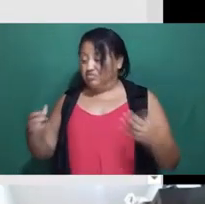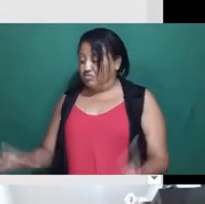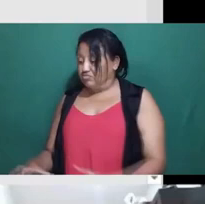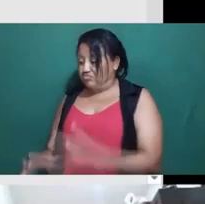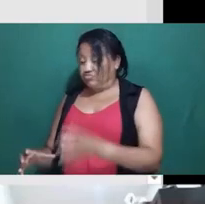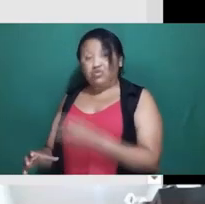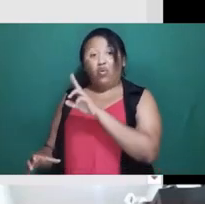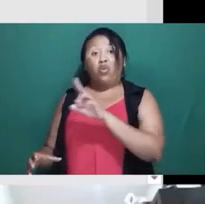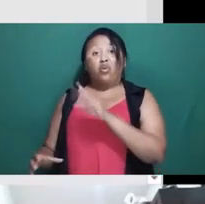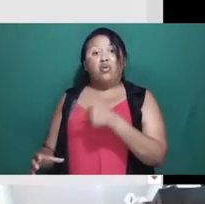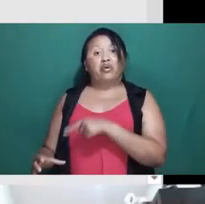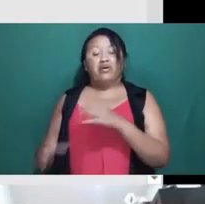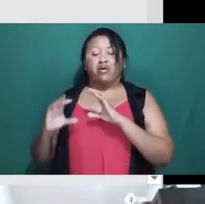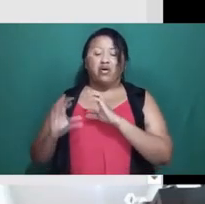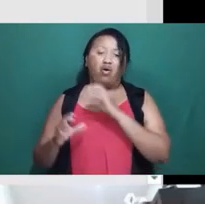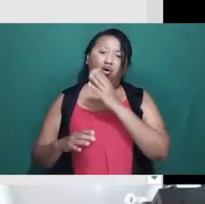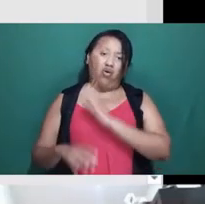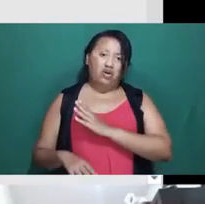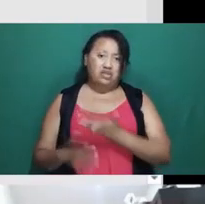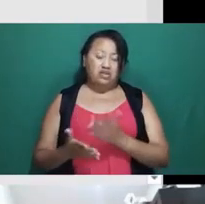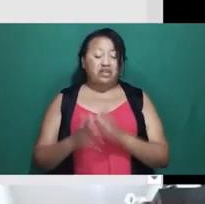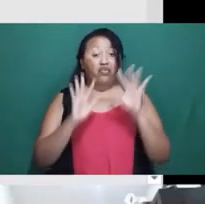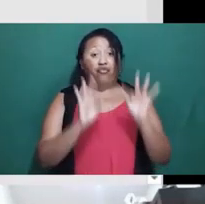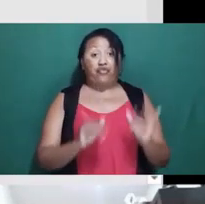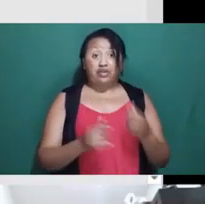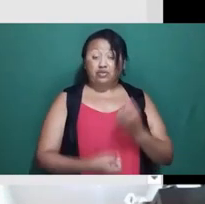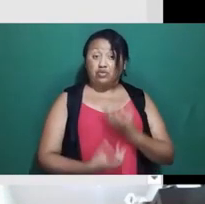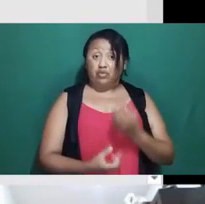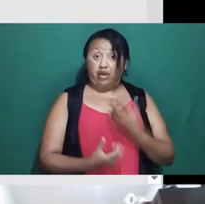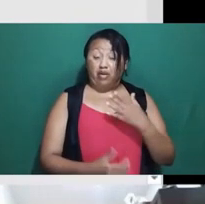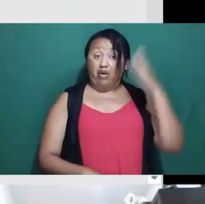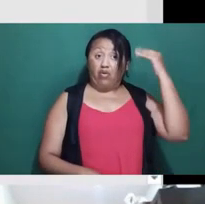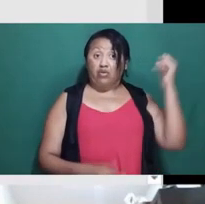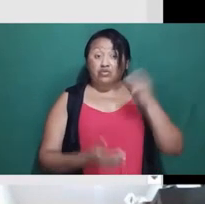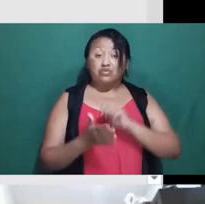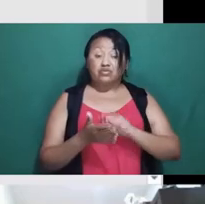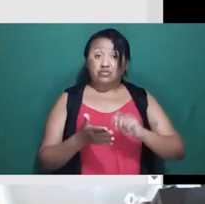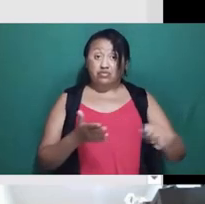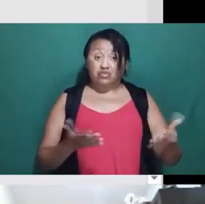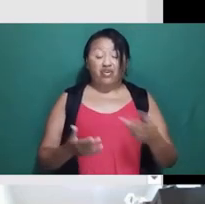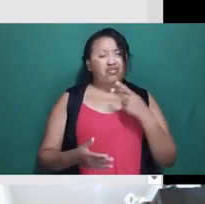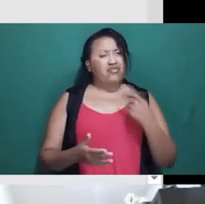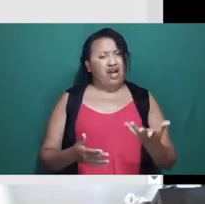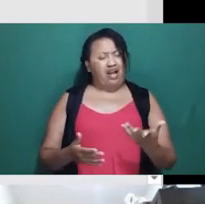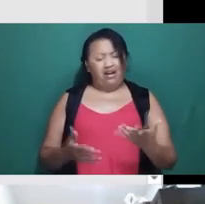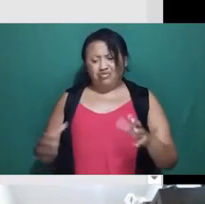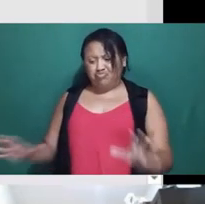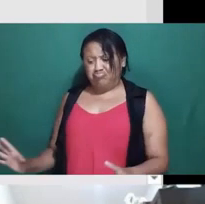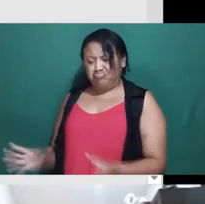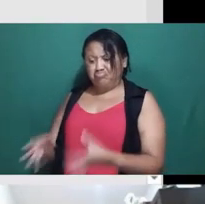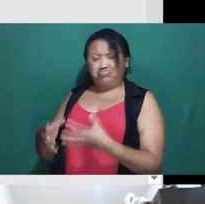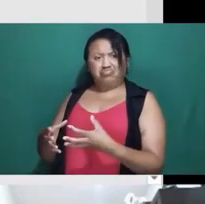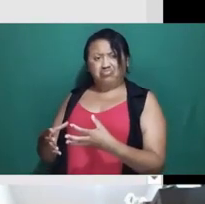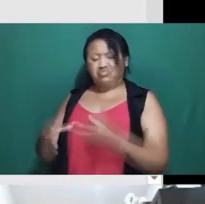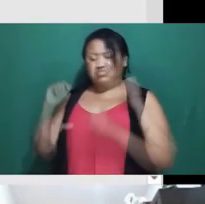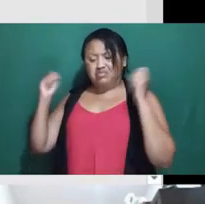corda que se chama coração né ele trata aqui ó no fim do poema o autor né fala no comboio de cordas Entrelaçados